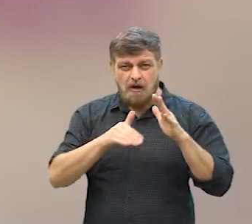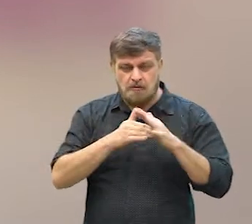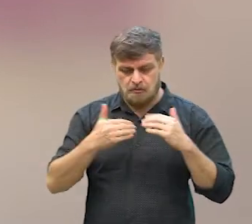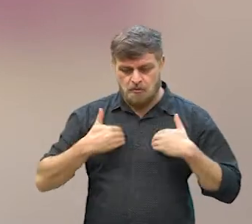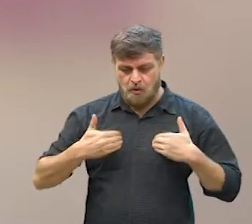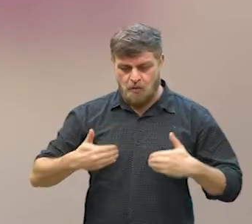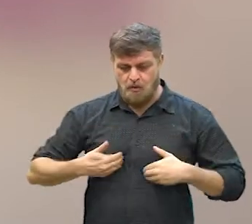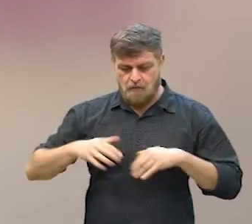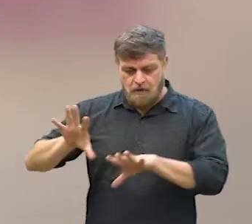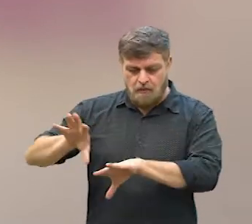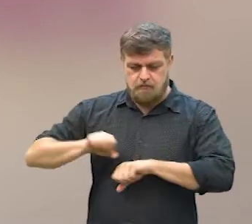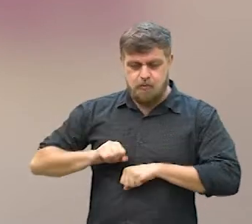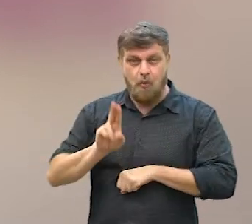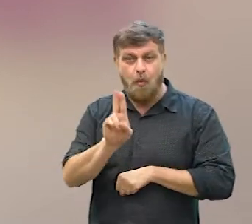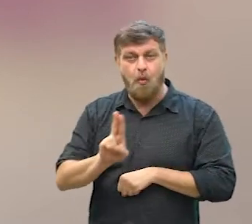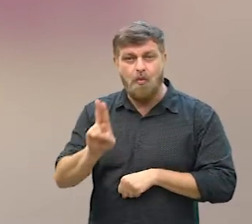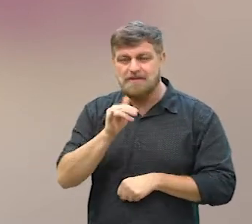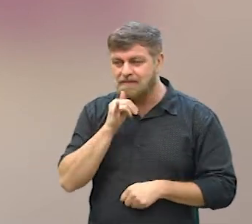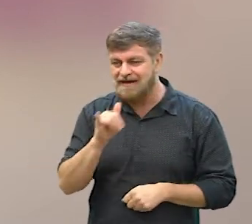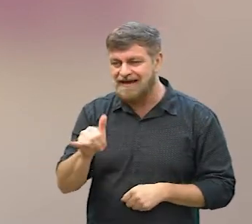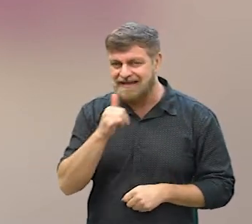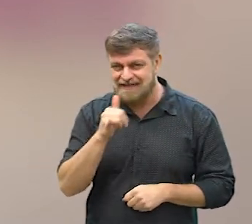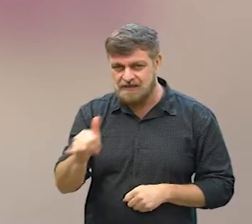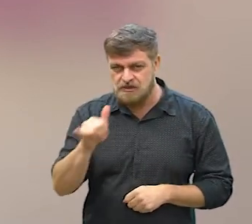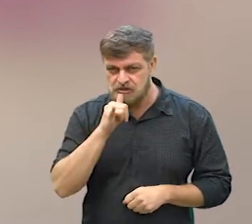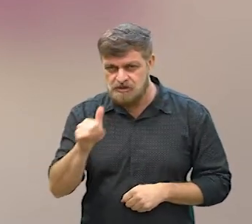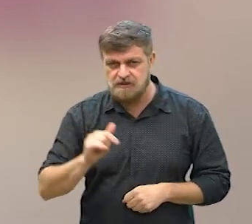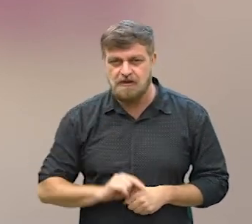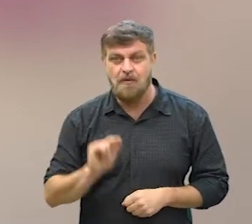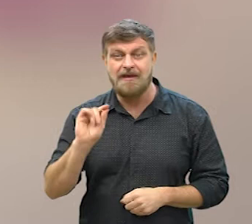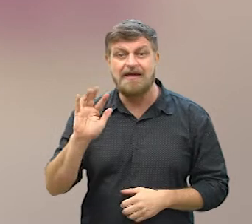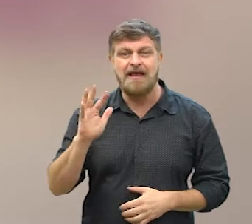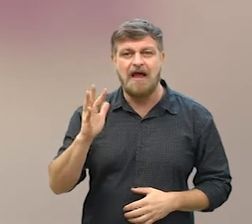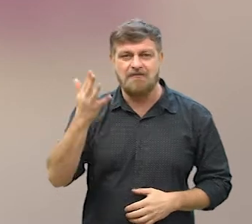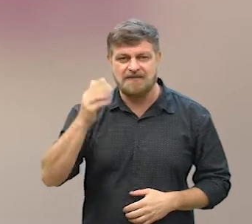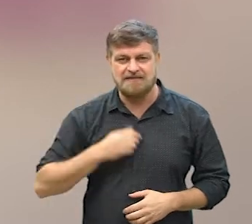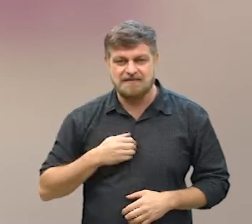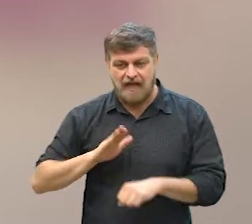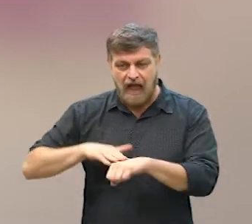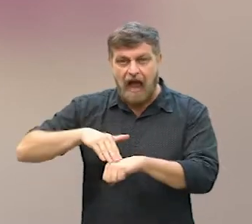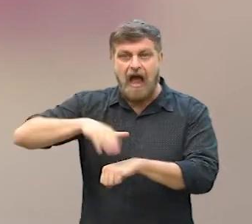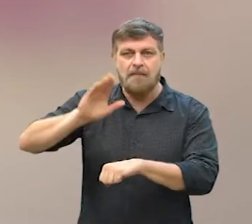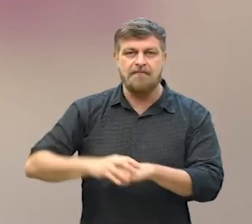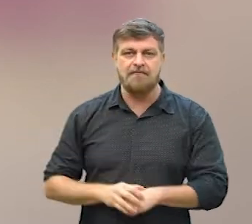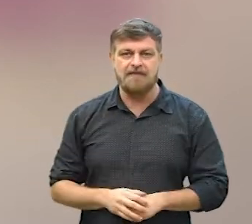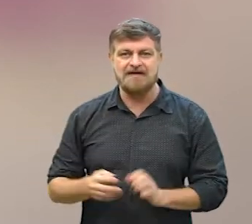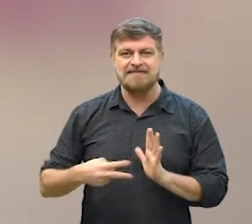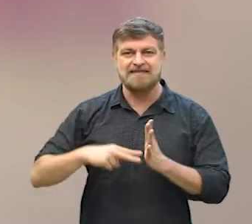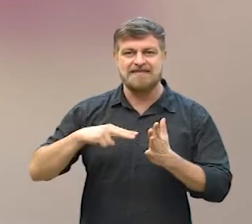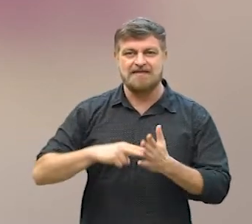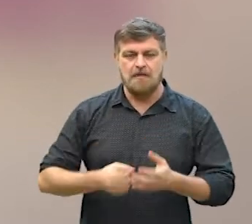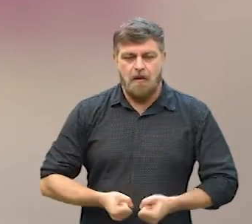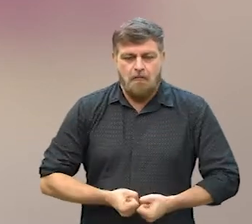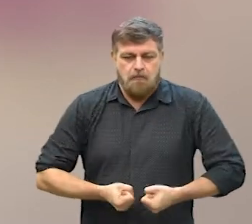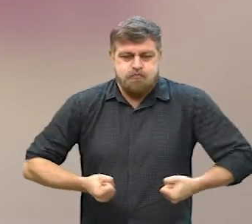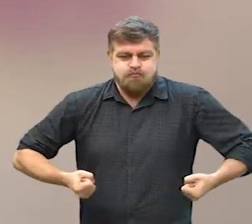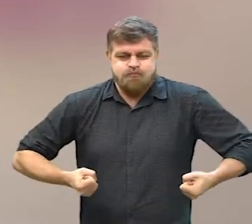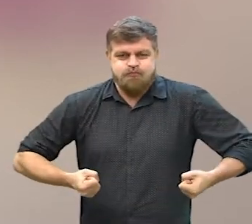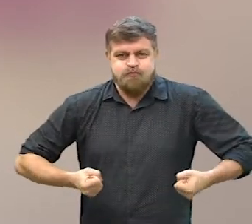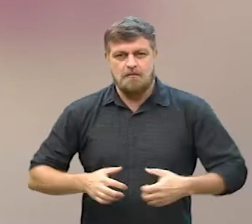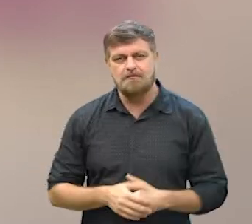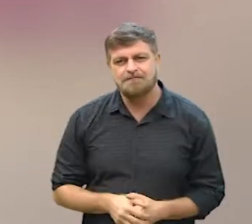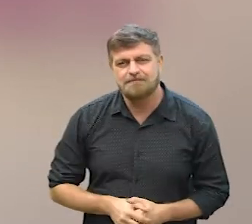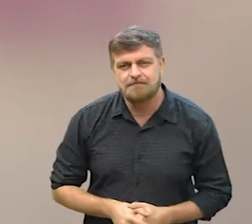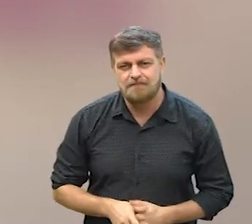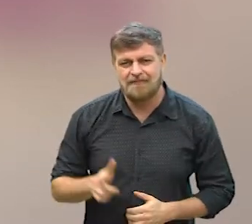excesso, carboidratos, gorduras, ele usa para energia. Quando produz a energia, o que está a mais do organismo,